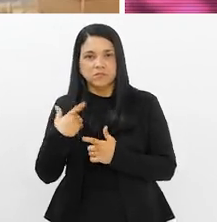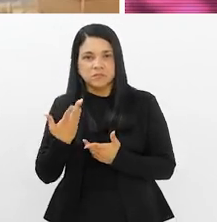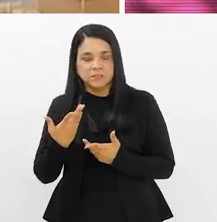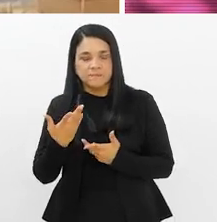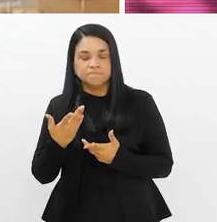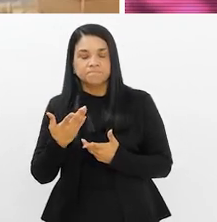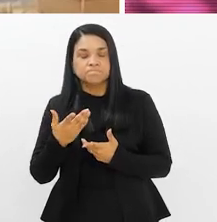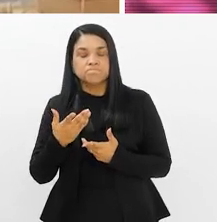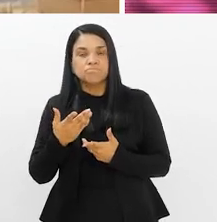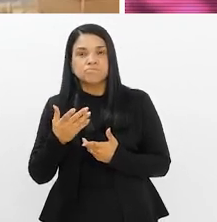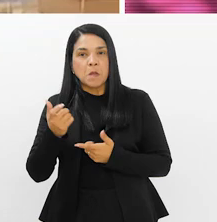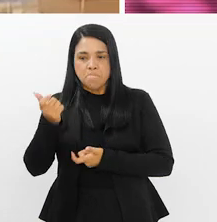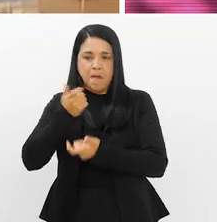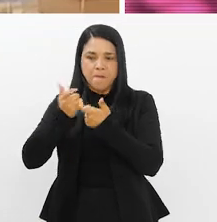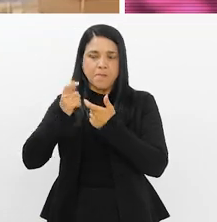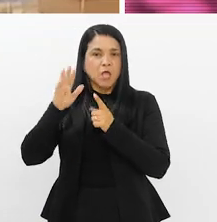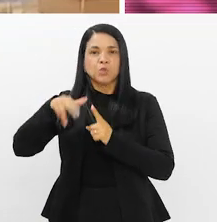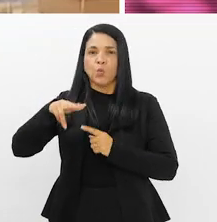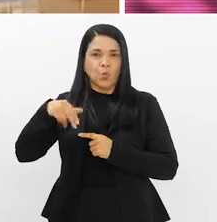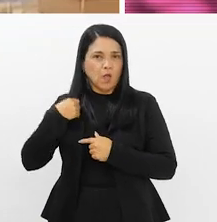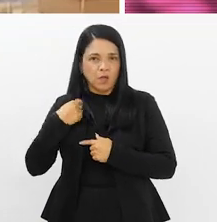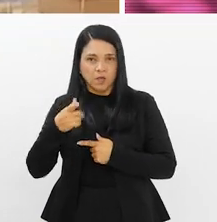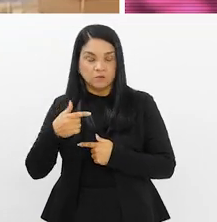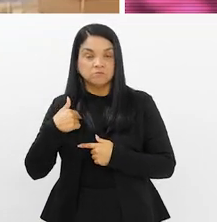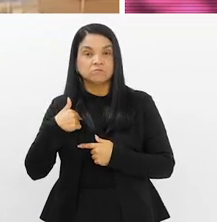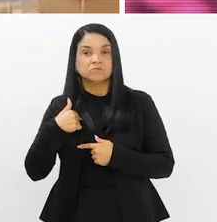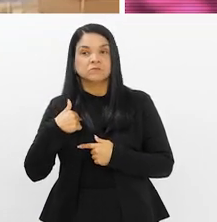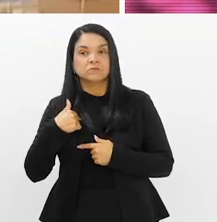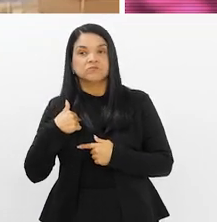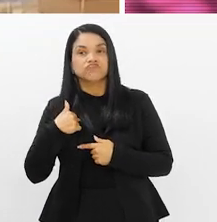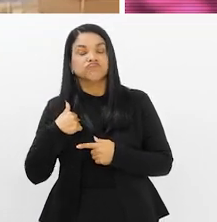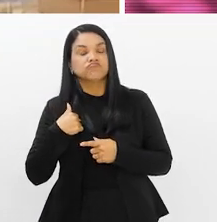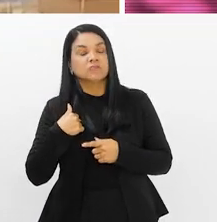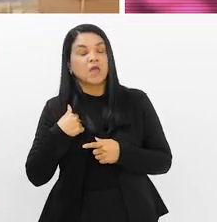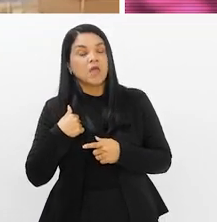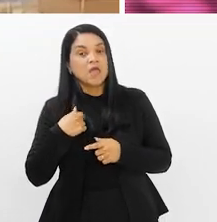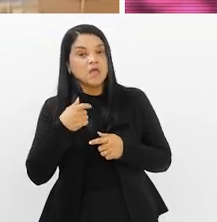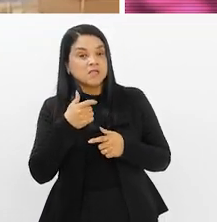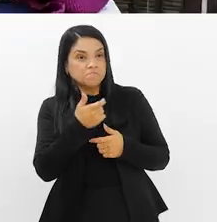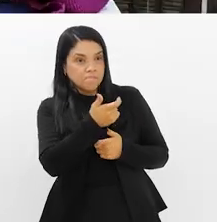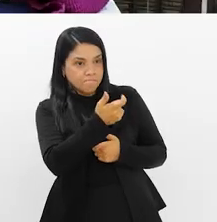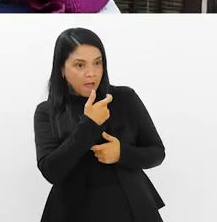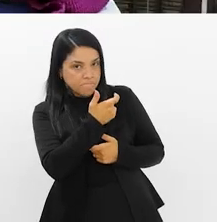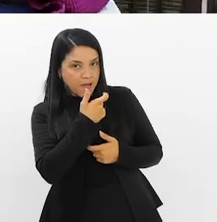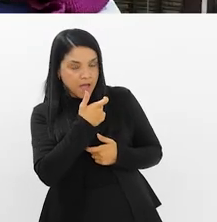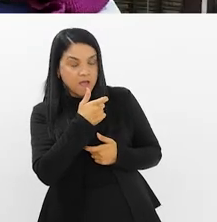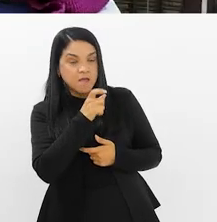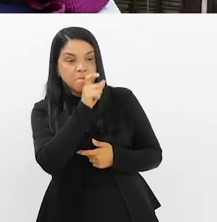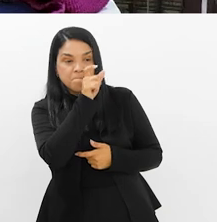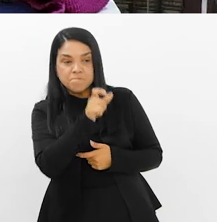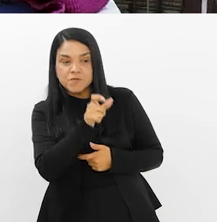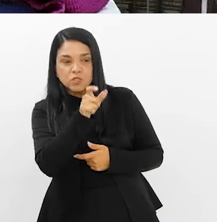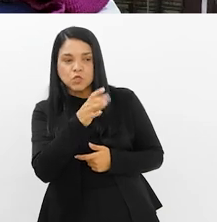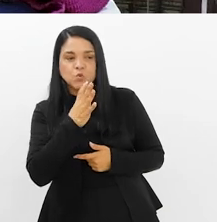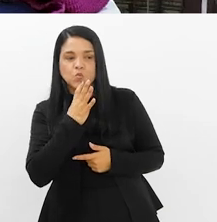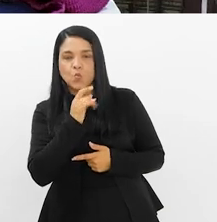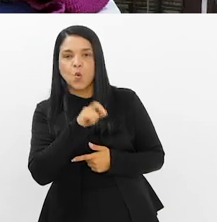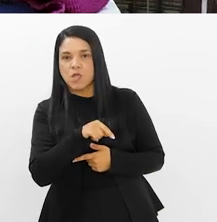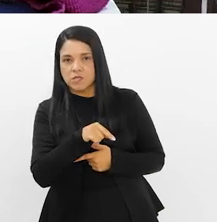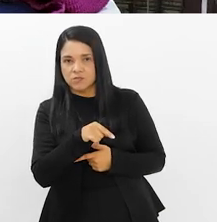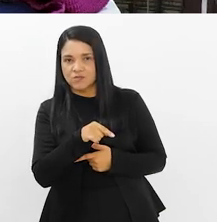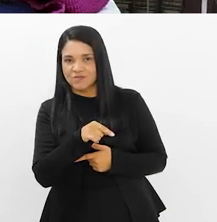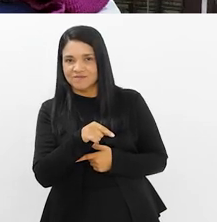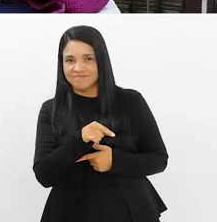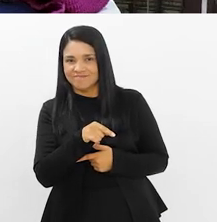serem inconvenientes, assim. Eu recebia, e ainda recebo, assim, comentários mais hostis,